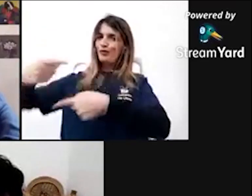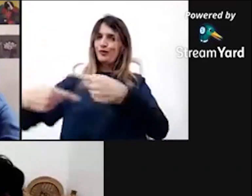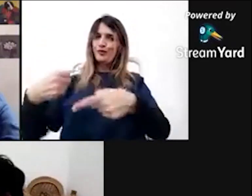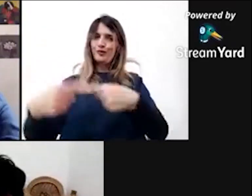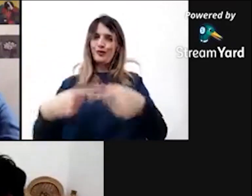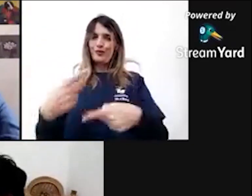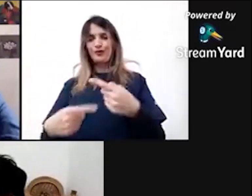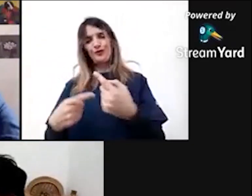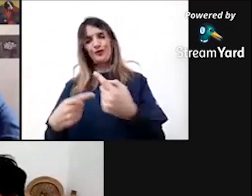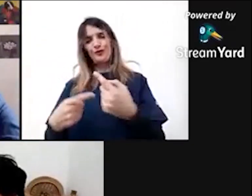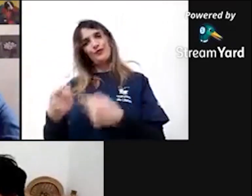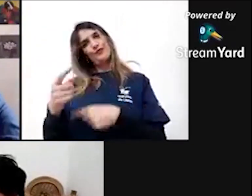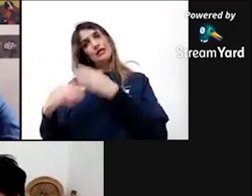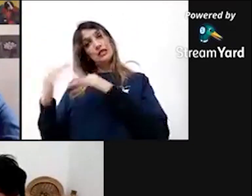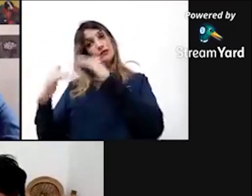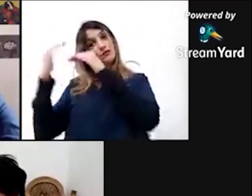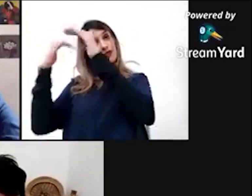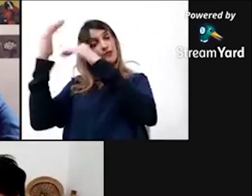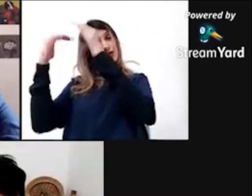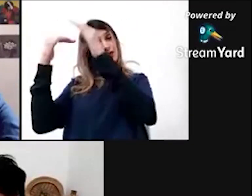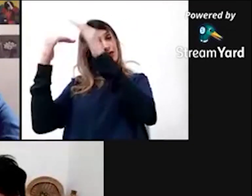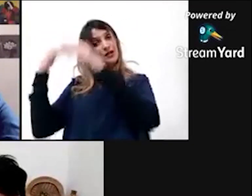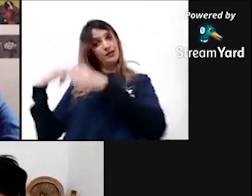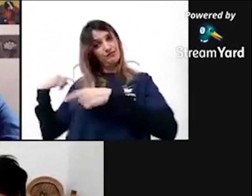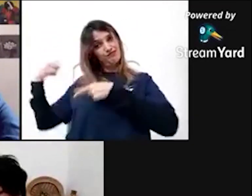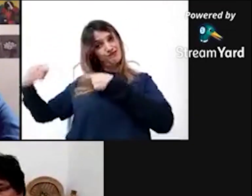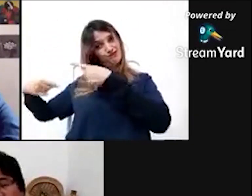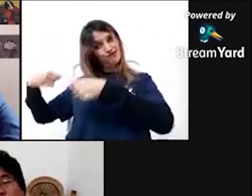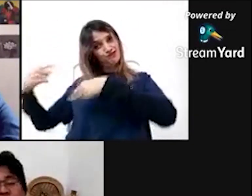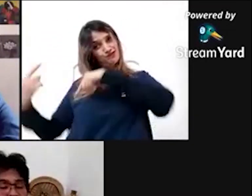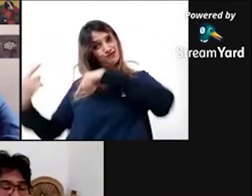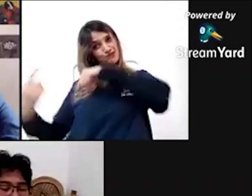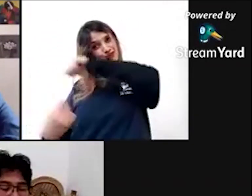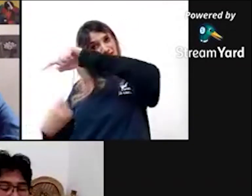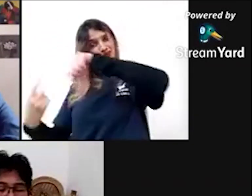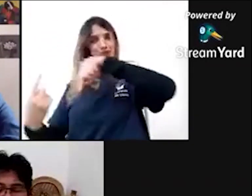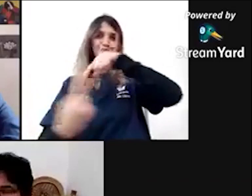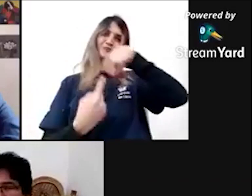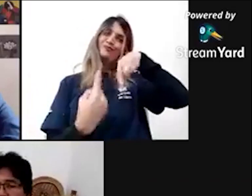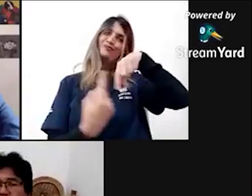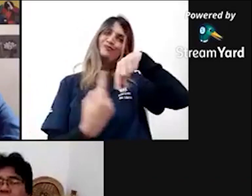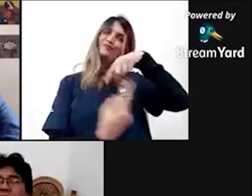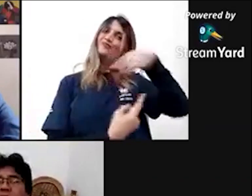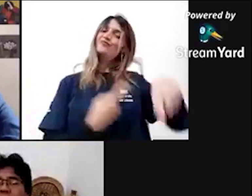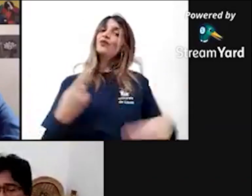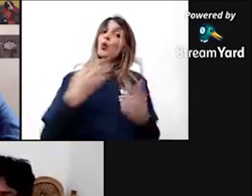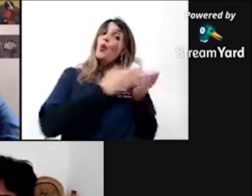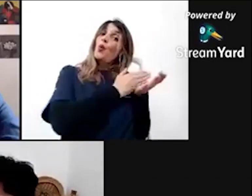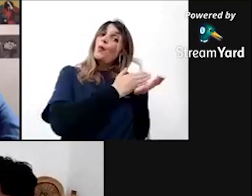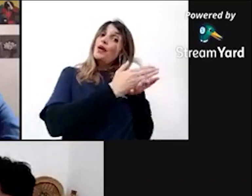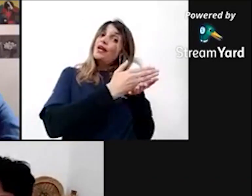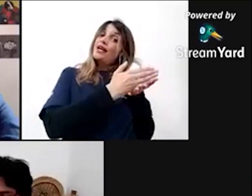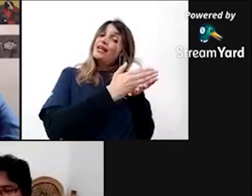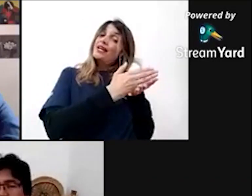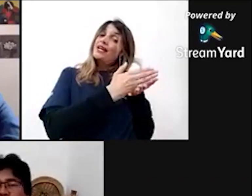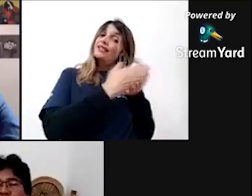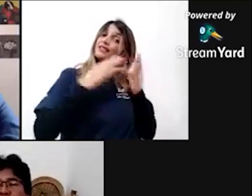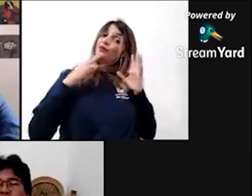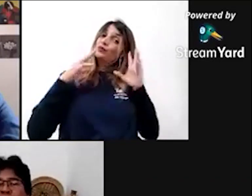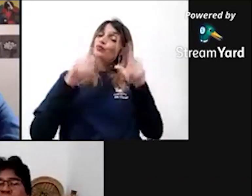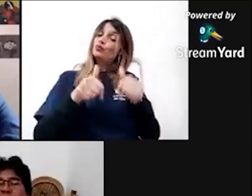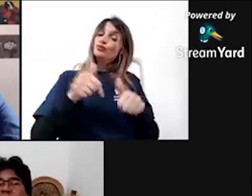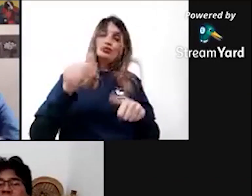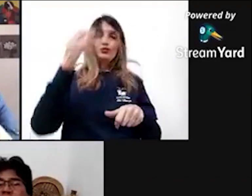movimento da circularidade, indo ao princípio de tudo para não nos esquecermos